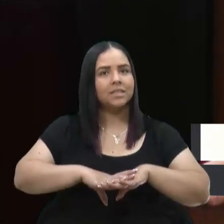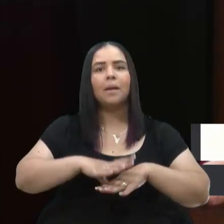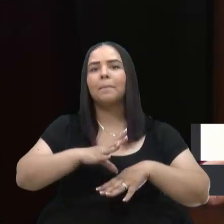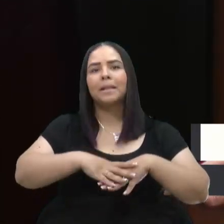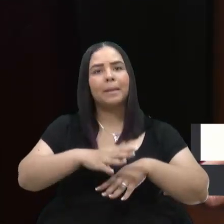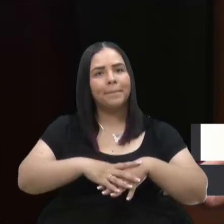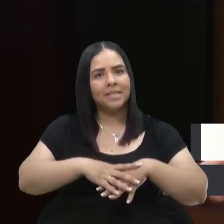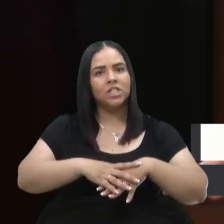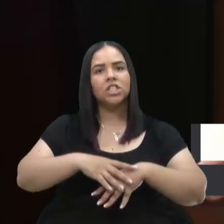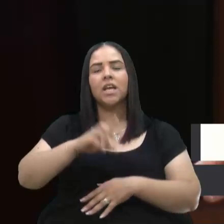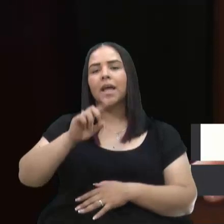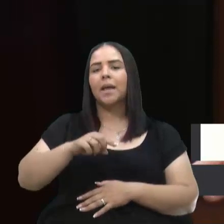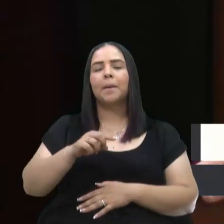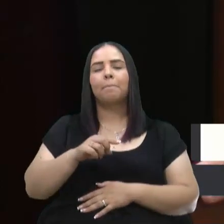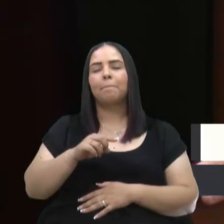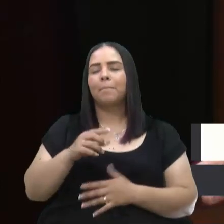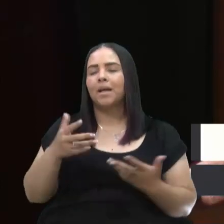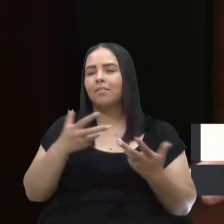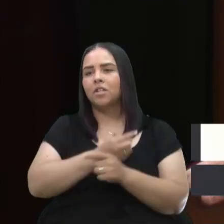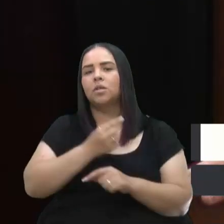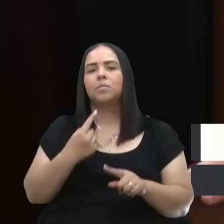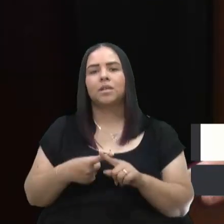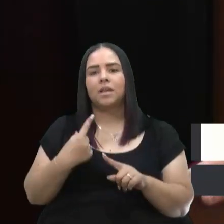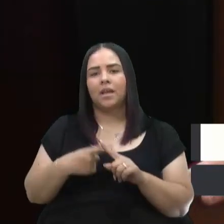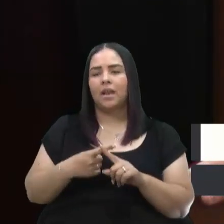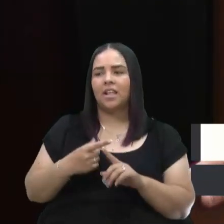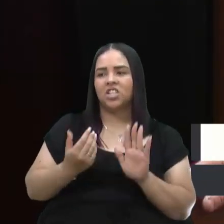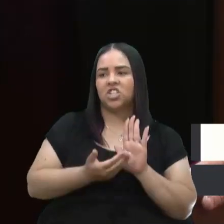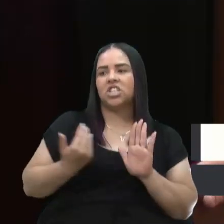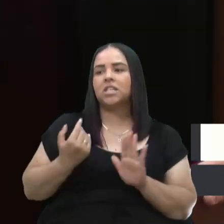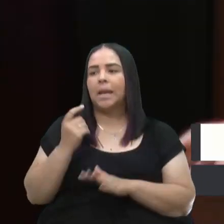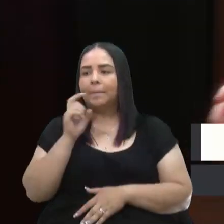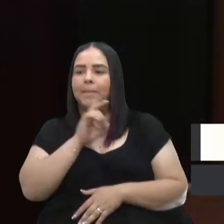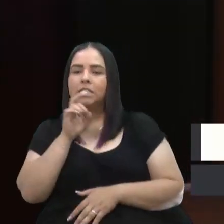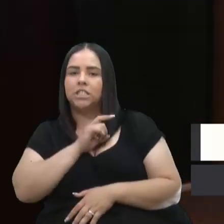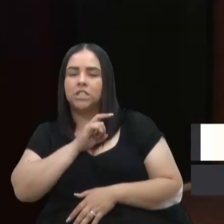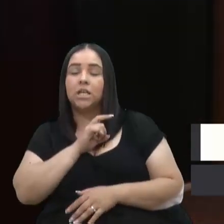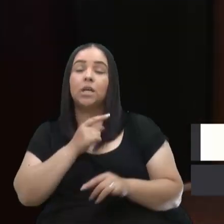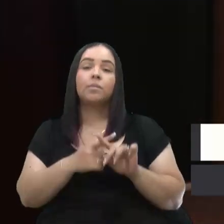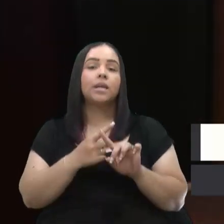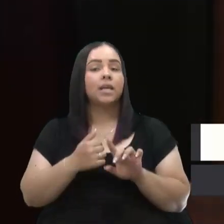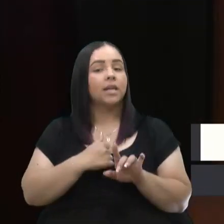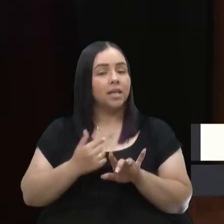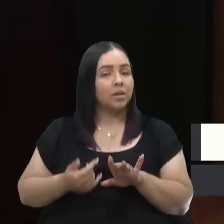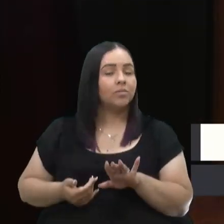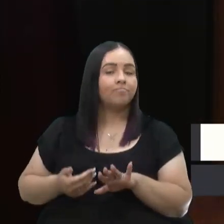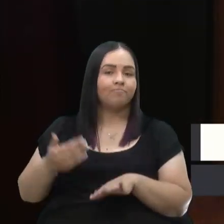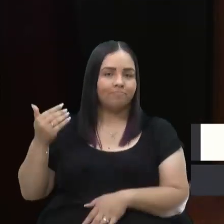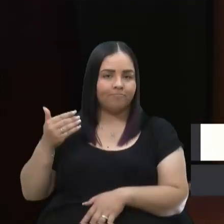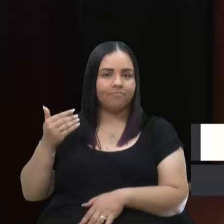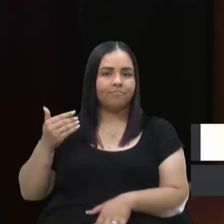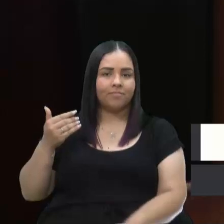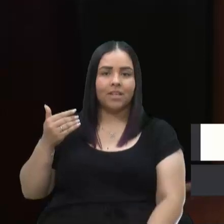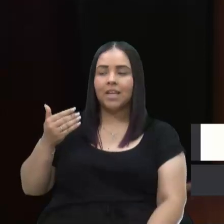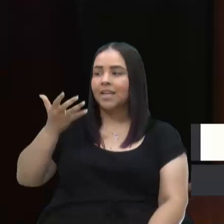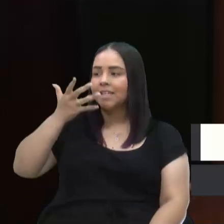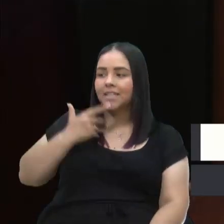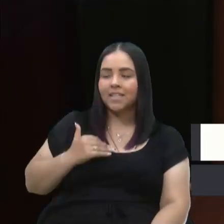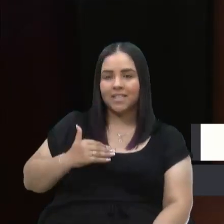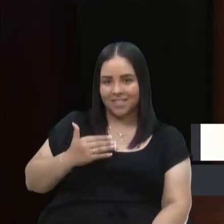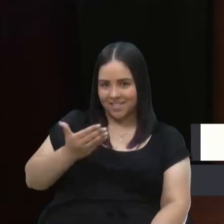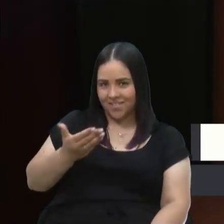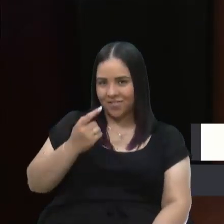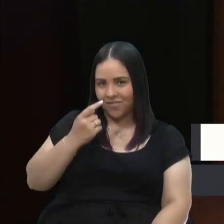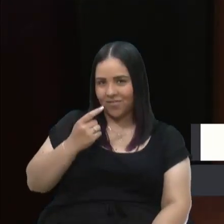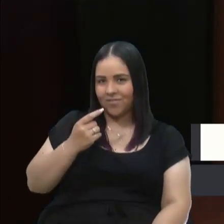porque a matemática, ela desmente narrativas, né? Eu, quando, vereador Fantinel, era criança, o